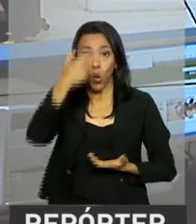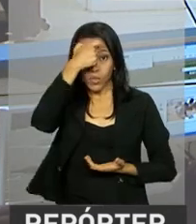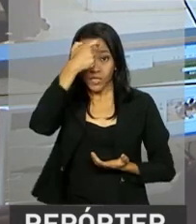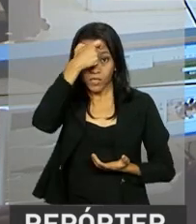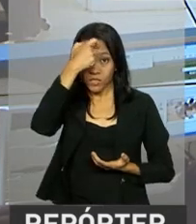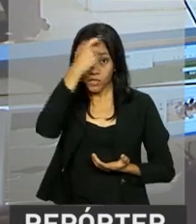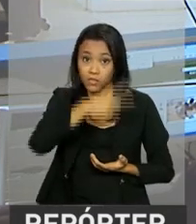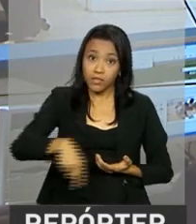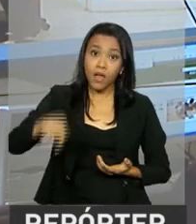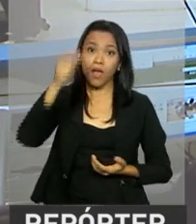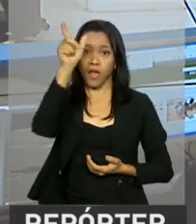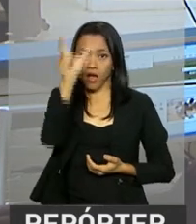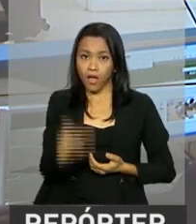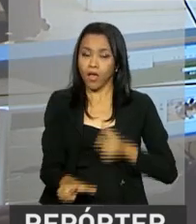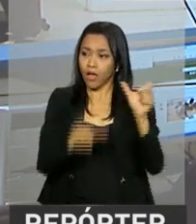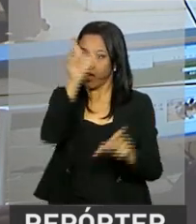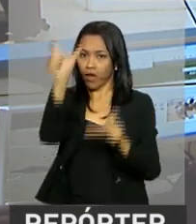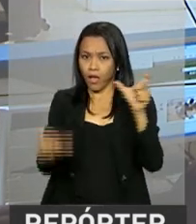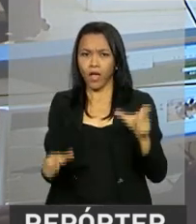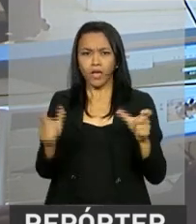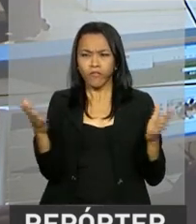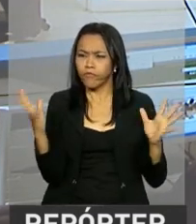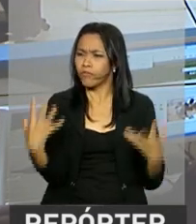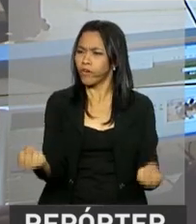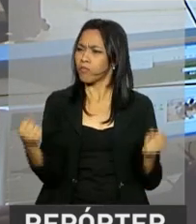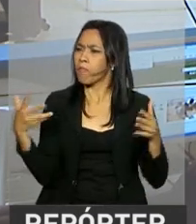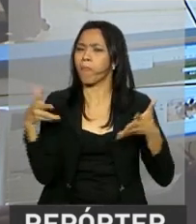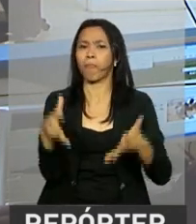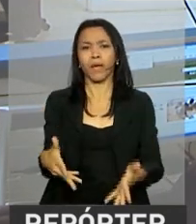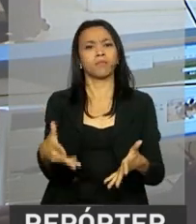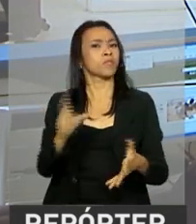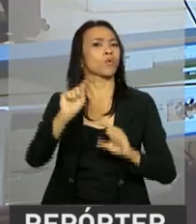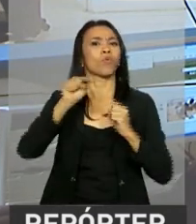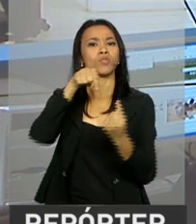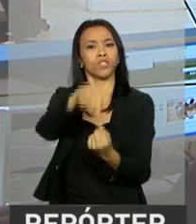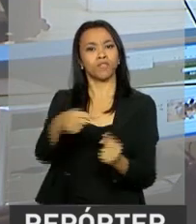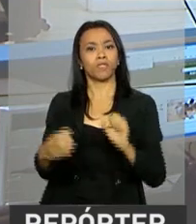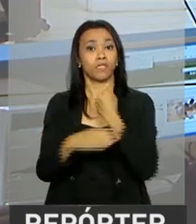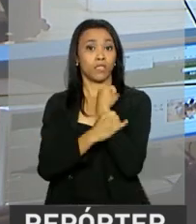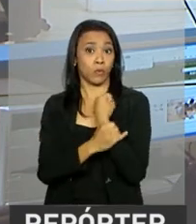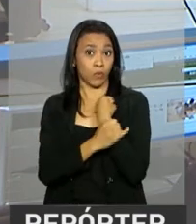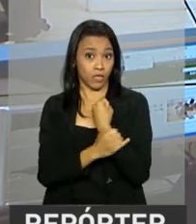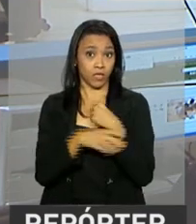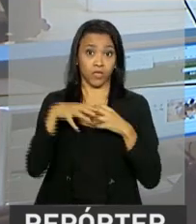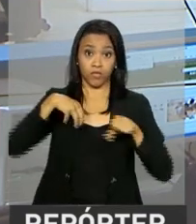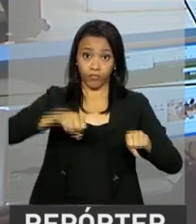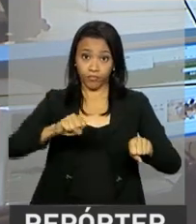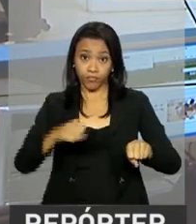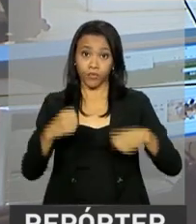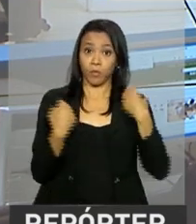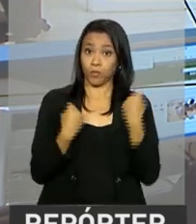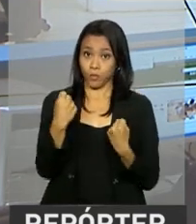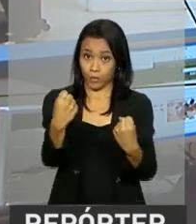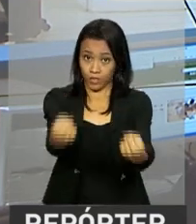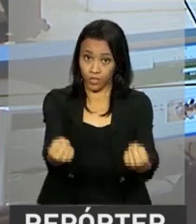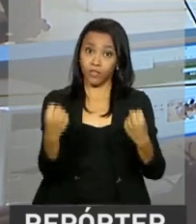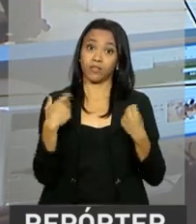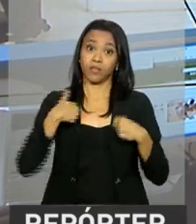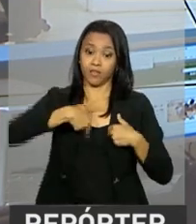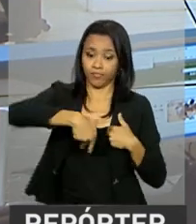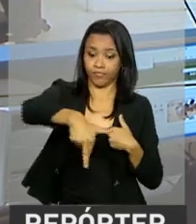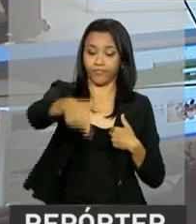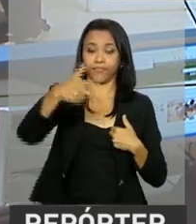Conscientizar o cidadão e incentivar a participação de todos para aumentar a segurança de motoristas, motociclistas e pedestres.